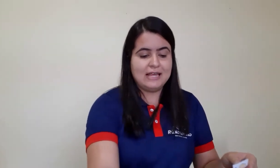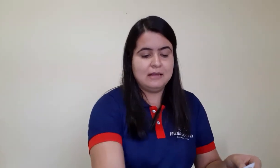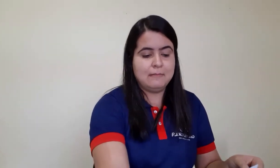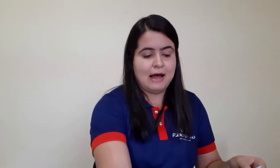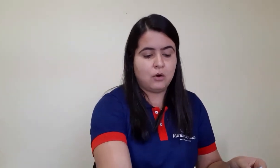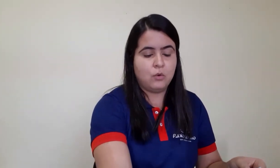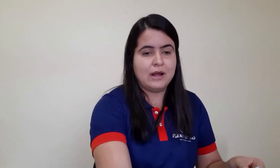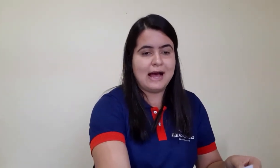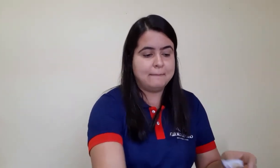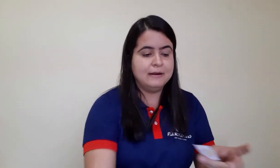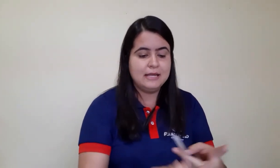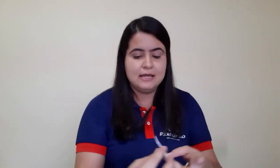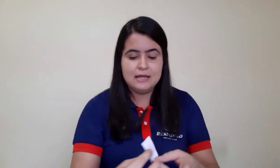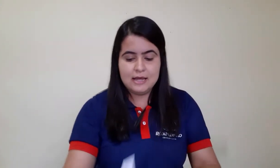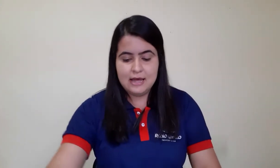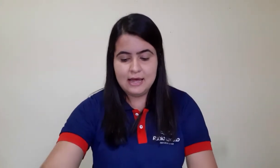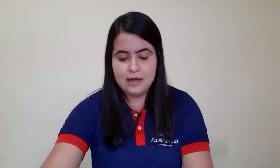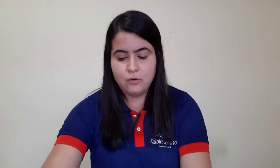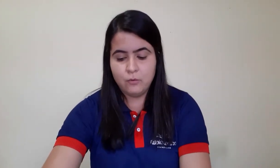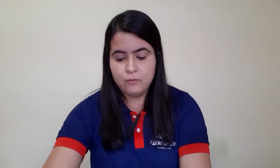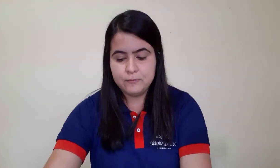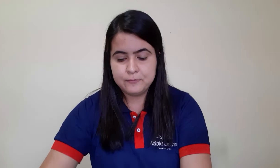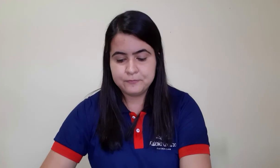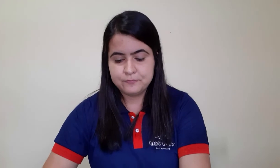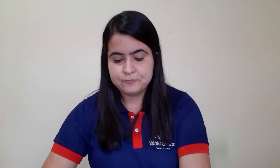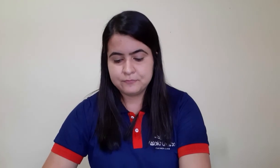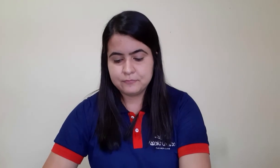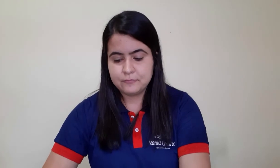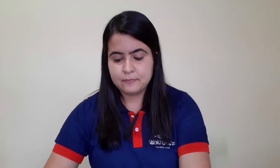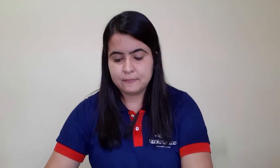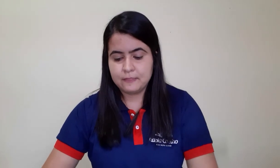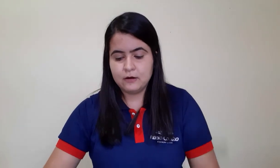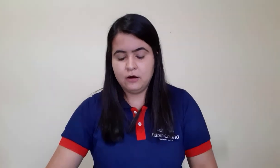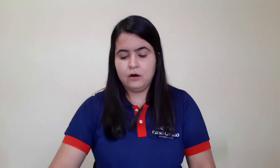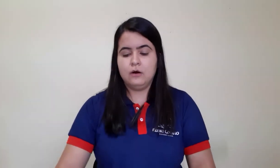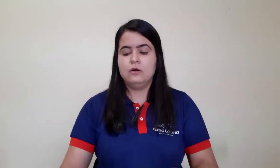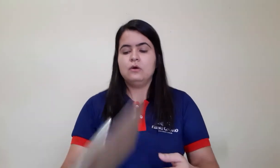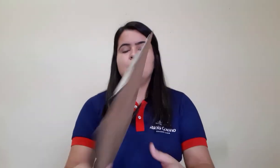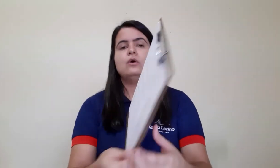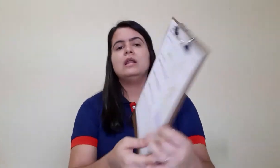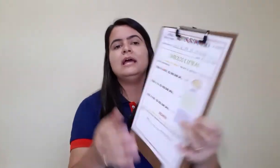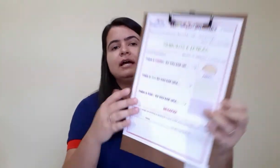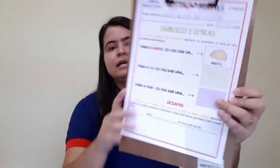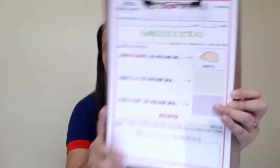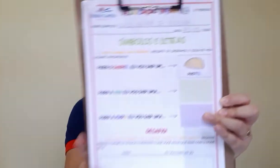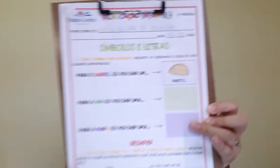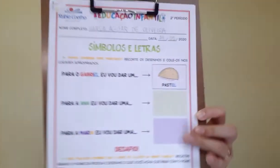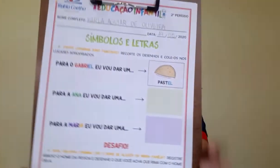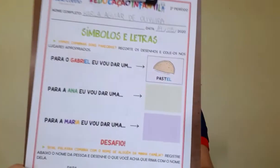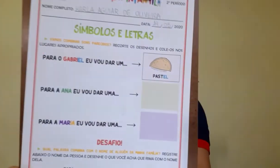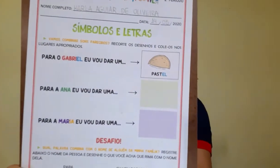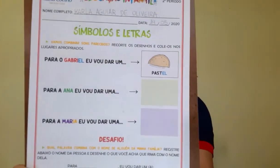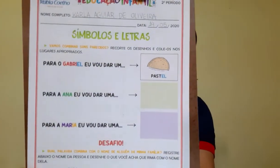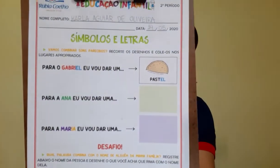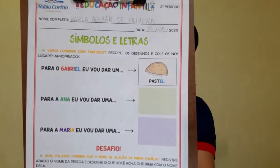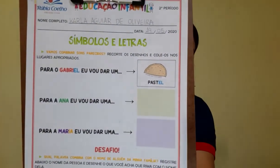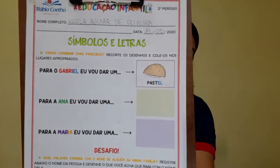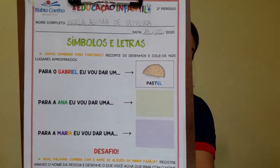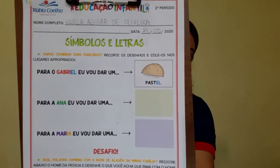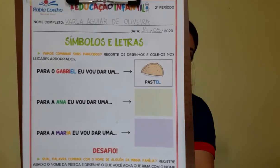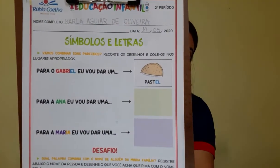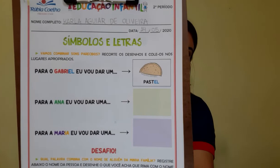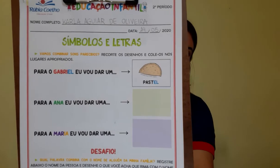que vai rimar com Gabriel. Ó, colei aqui.